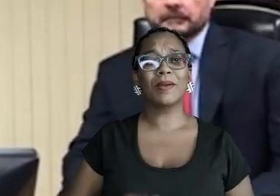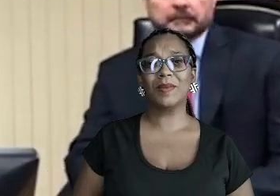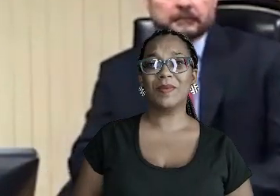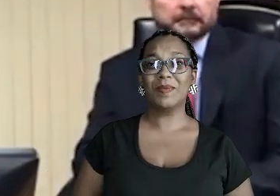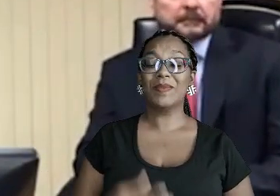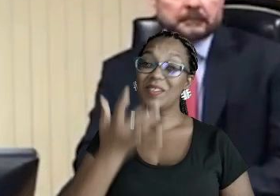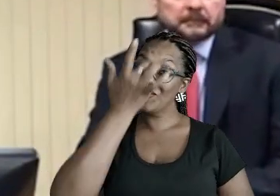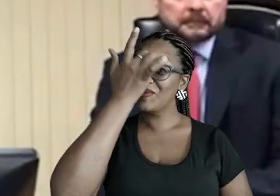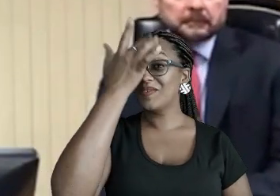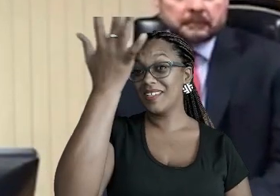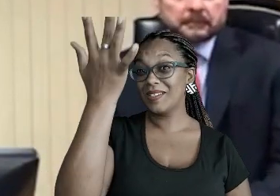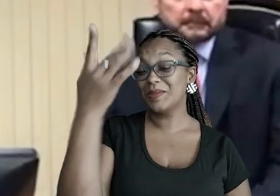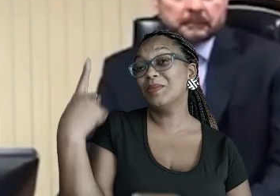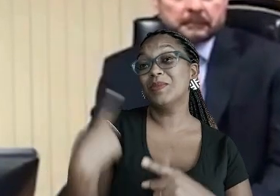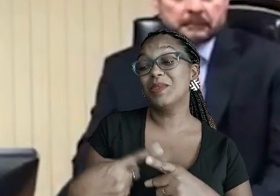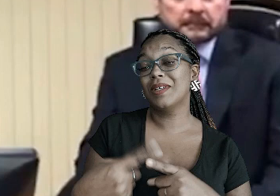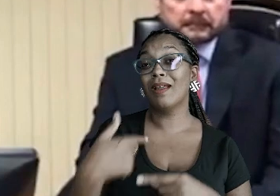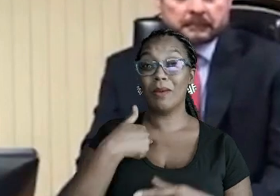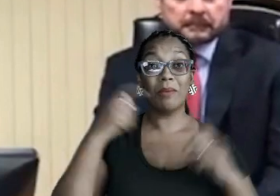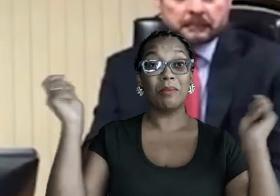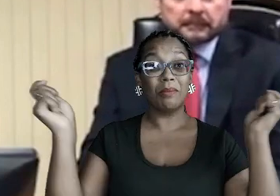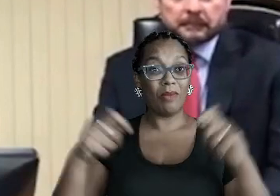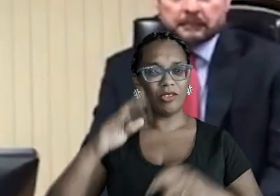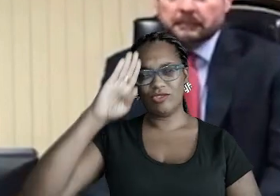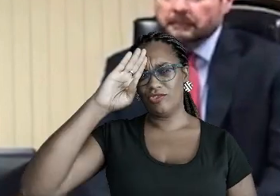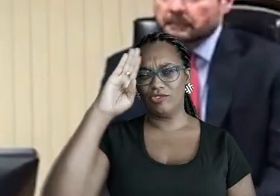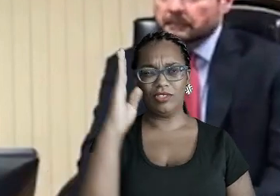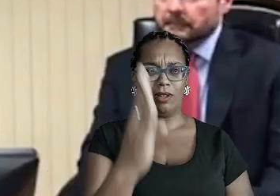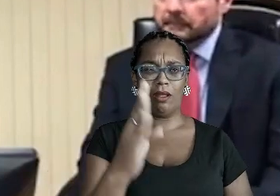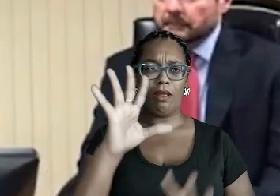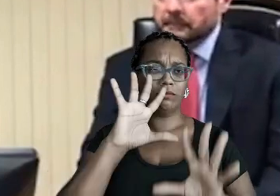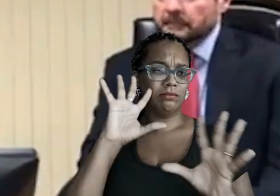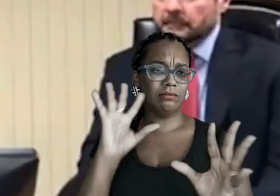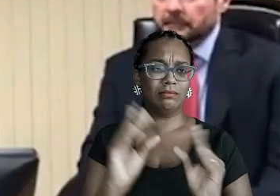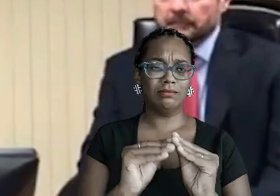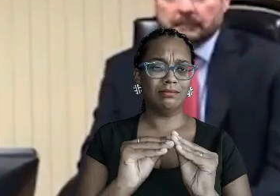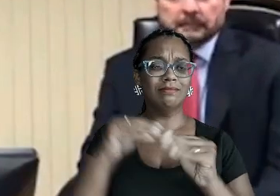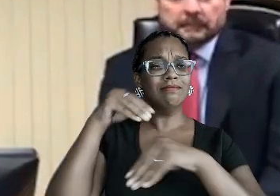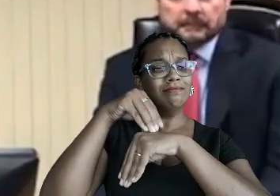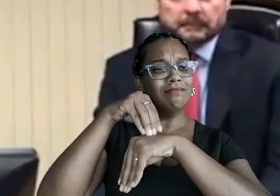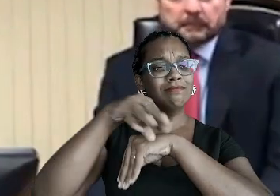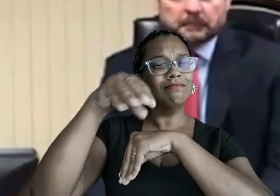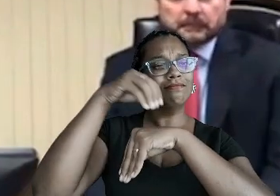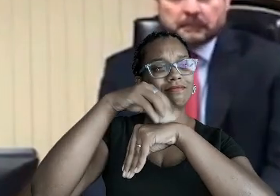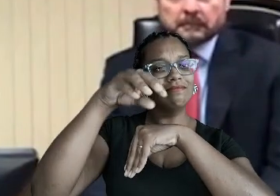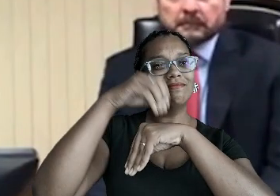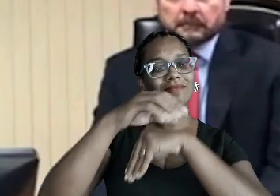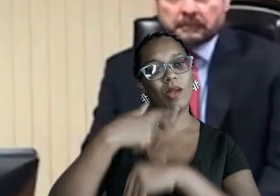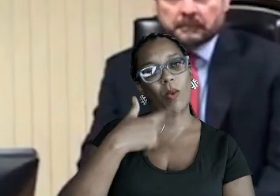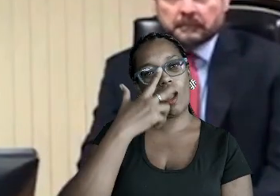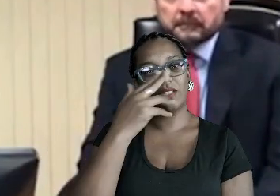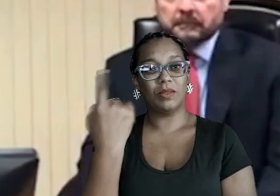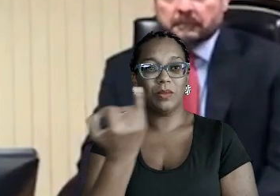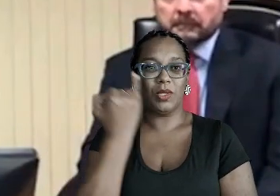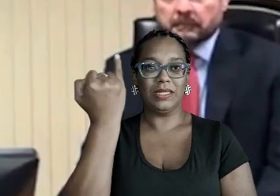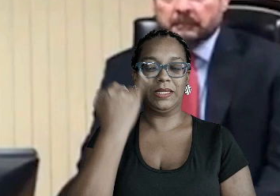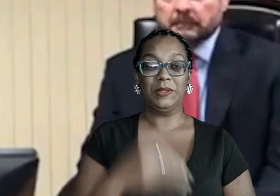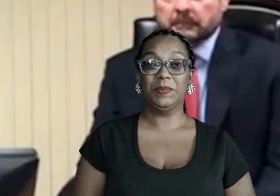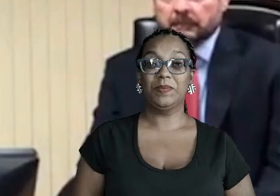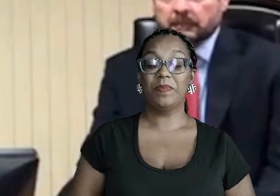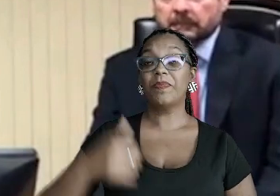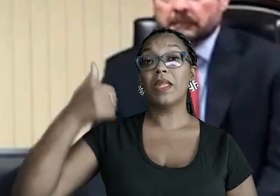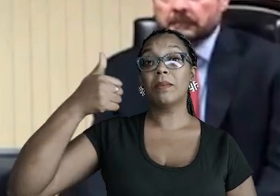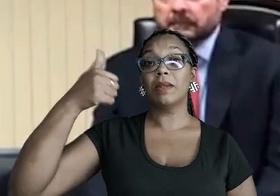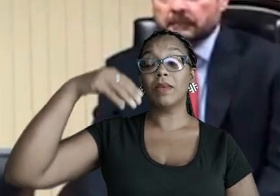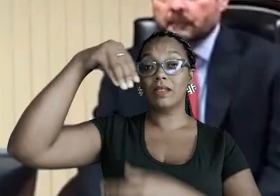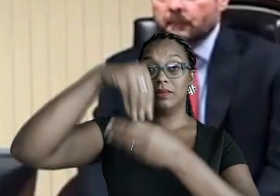fica mais fácil porque eu posso ser mais direto objetivo e passar algumas mensagens que eu acho que são importantes a primeira